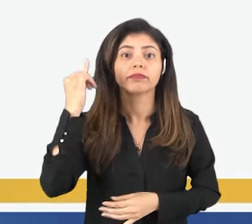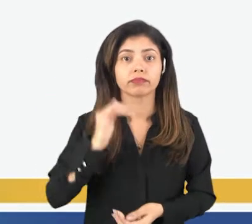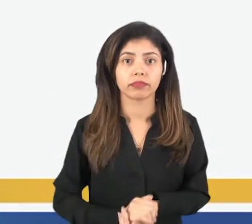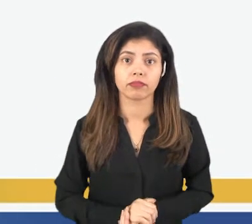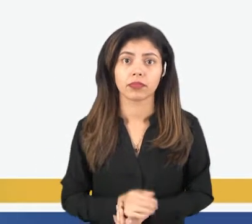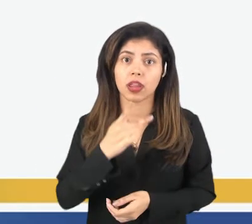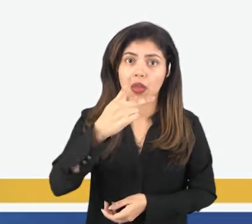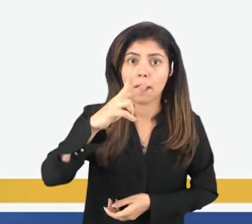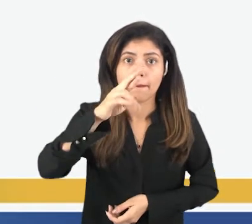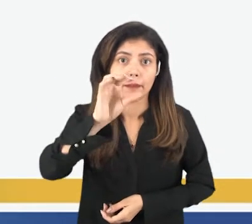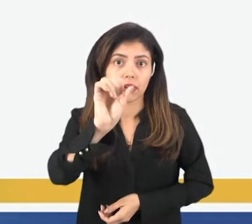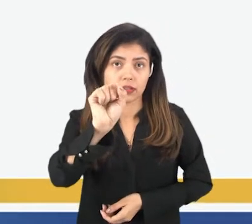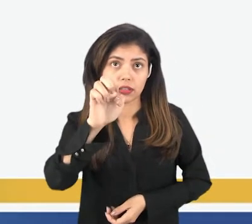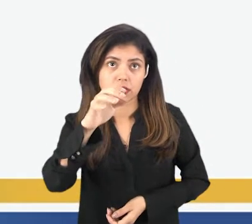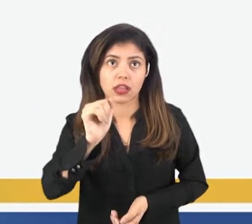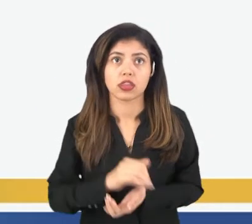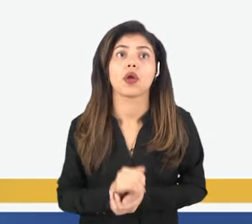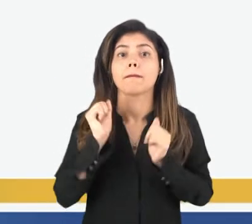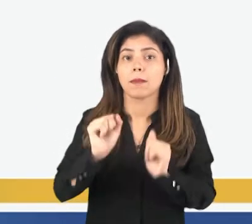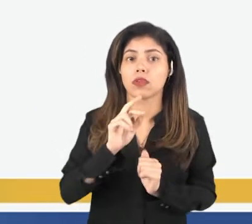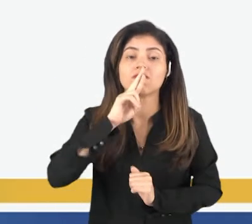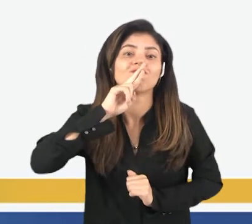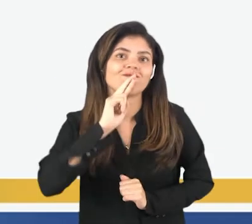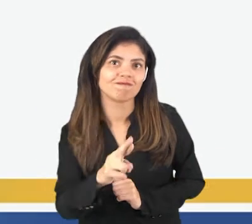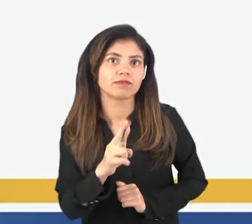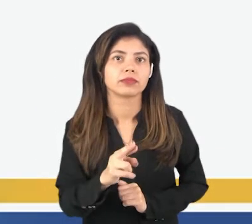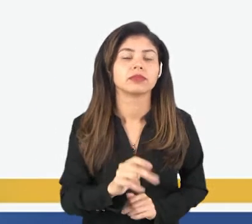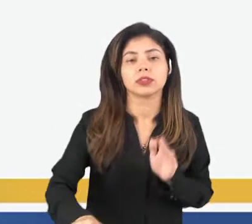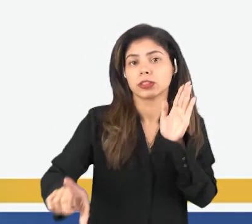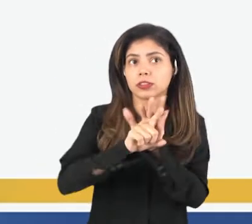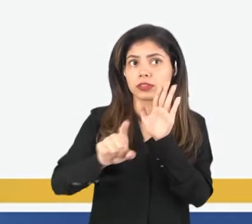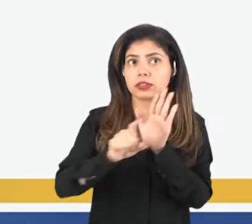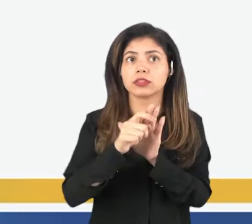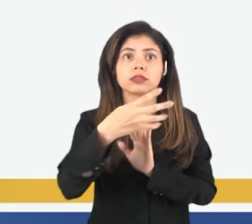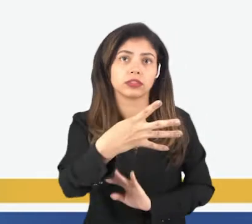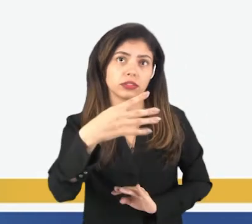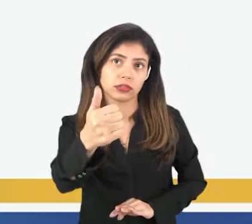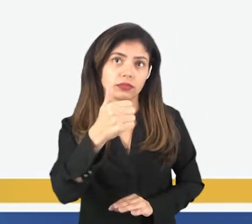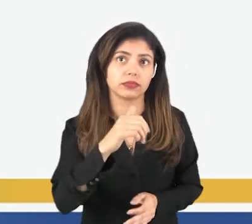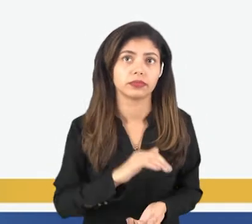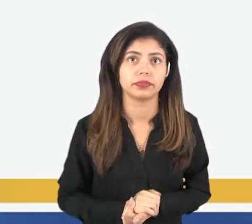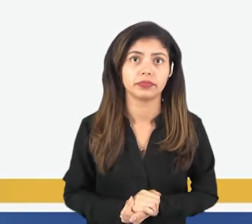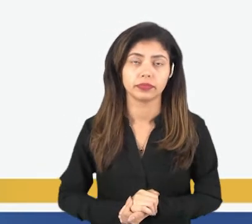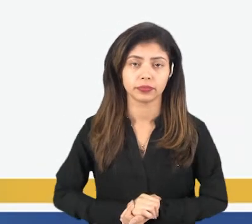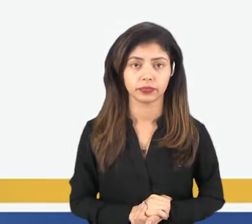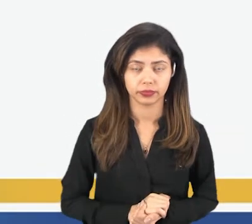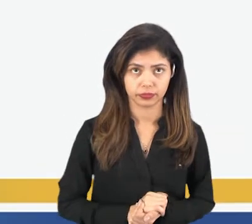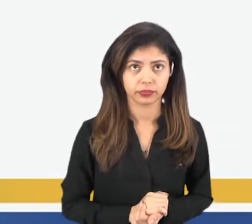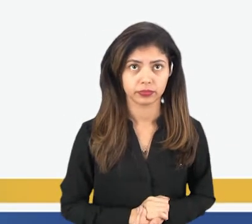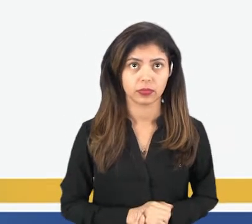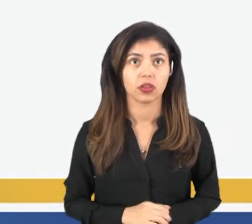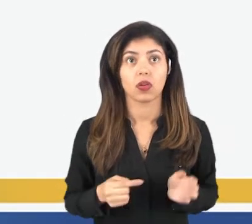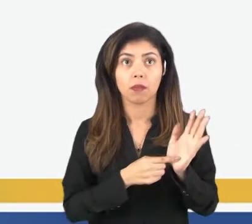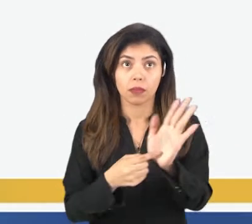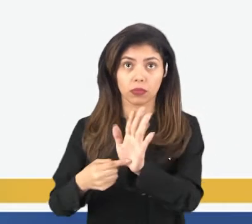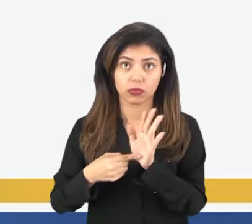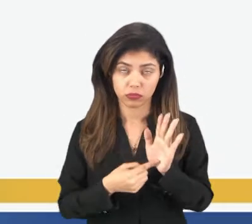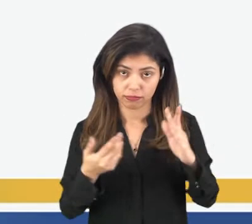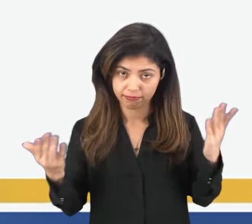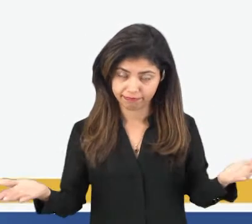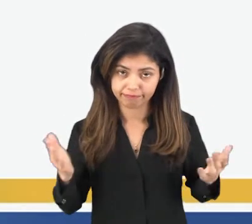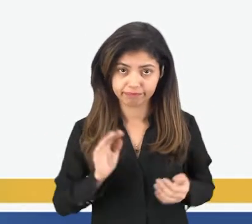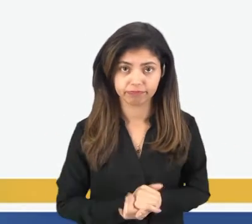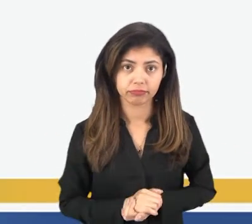vai ser processada e pode responder pelo artigo 41 da Lei das Contravenções Penais, alertou Walter